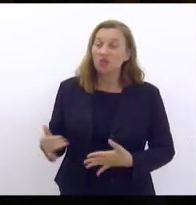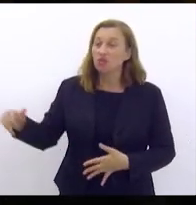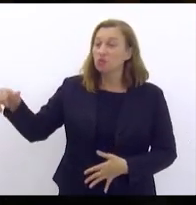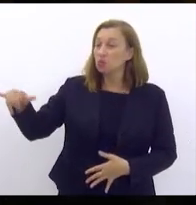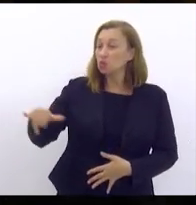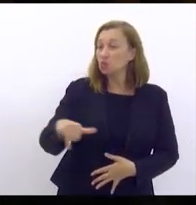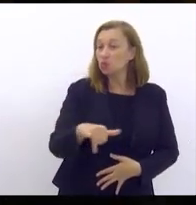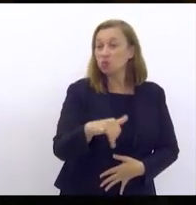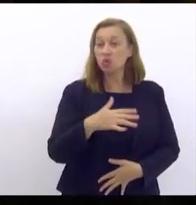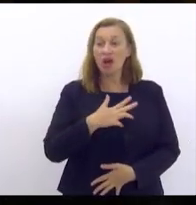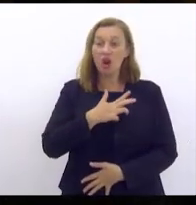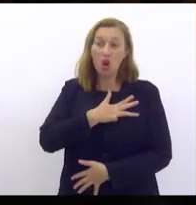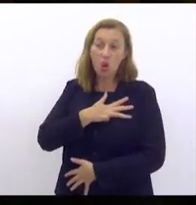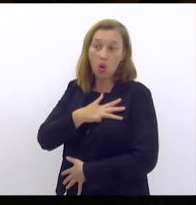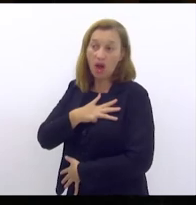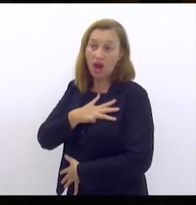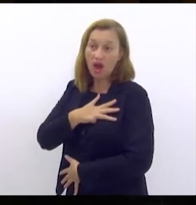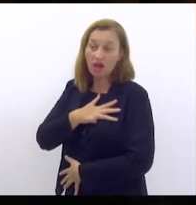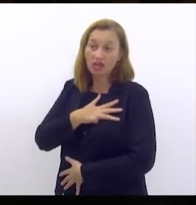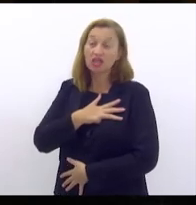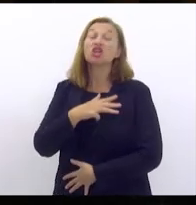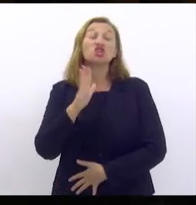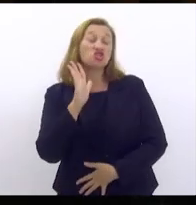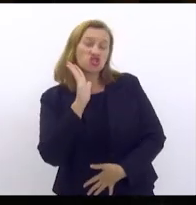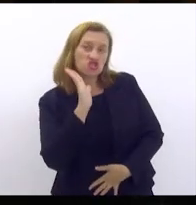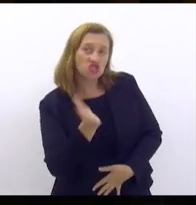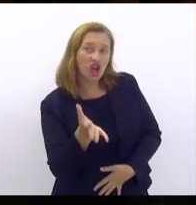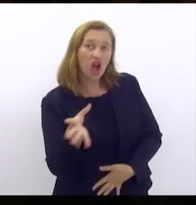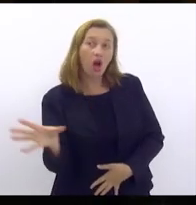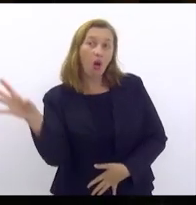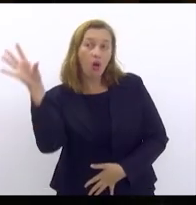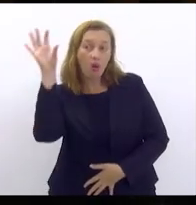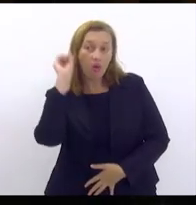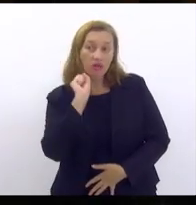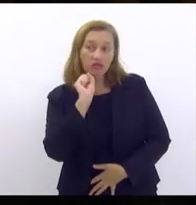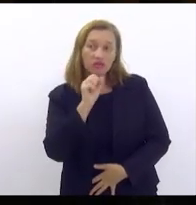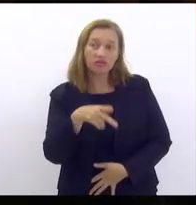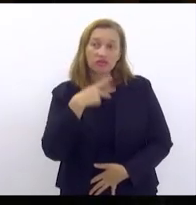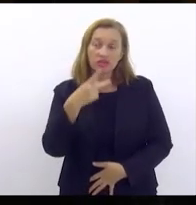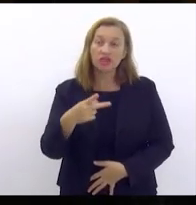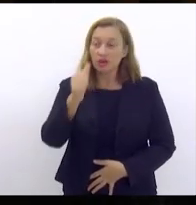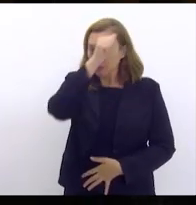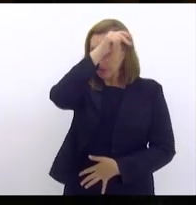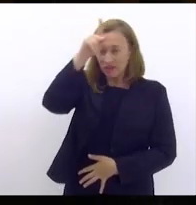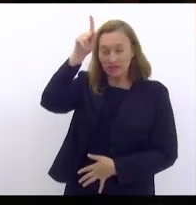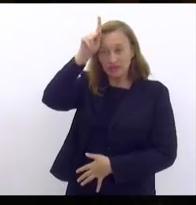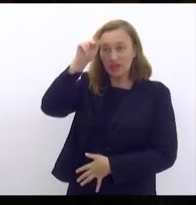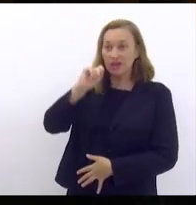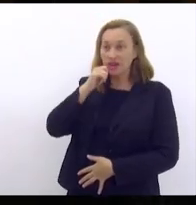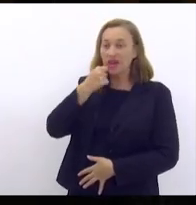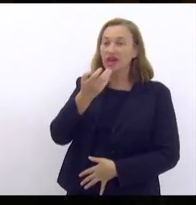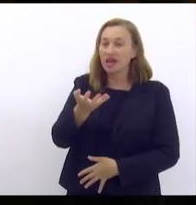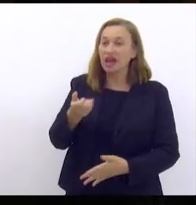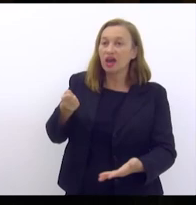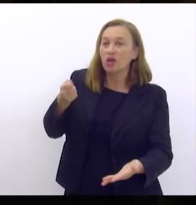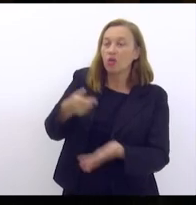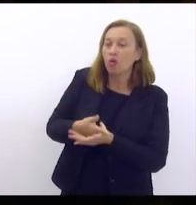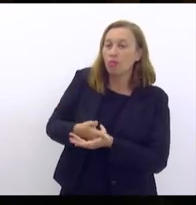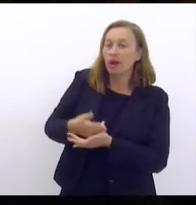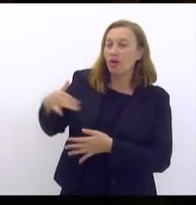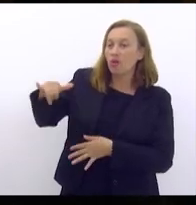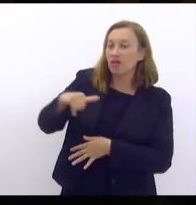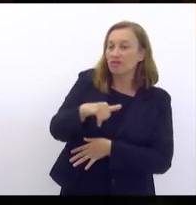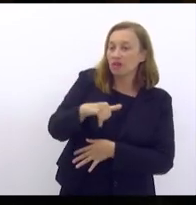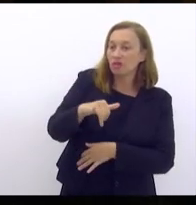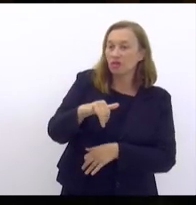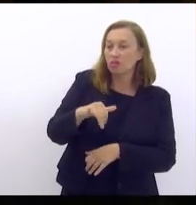Lula. Já ouvi dizer que o prefeito quer comprar um jatinho para a cidade do Rio de Janeiro.